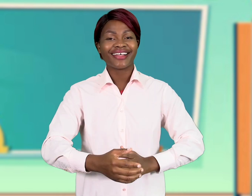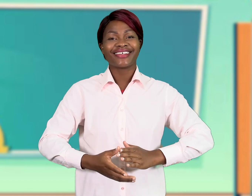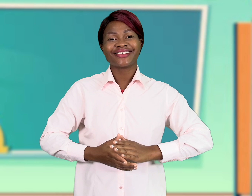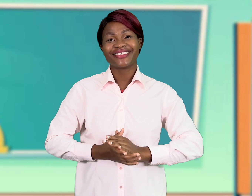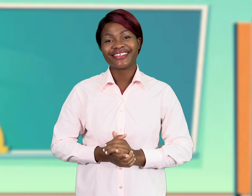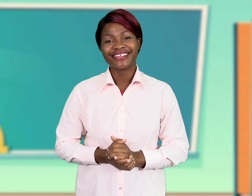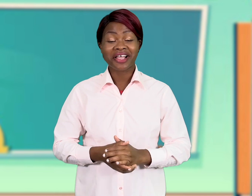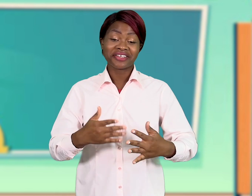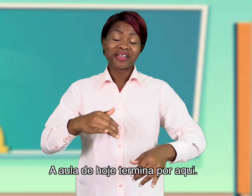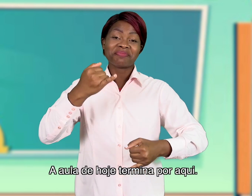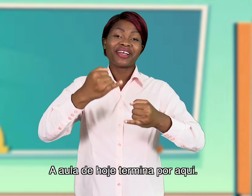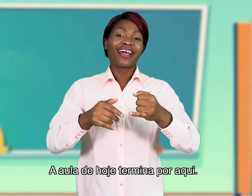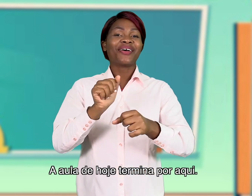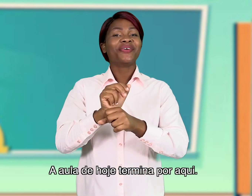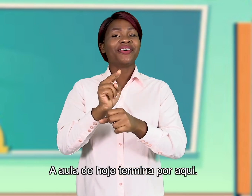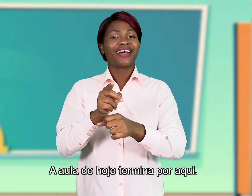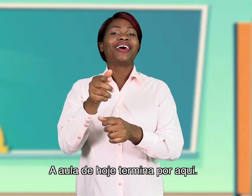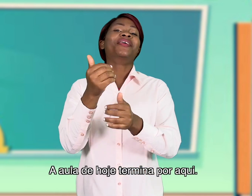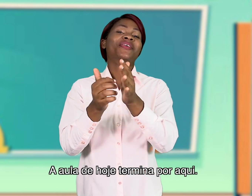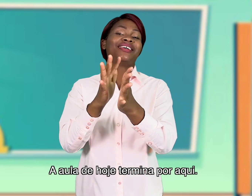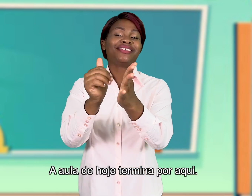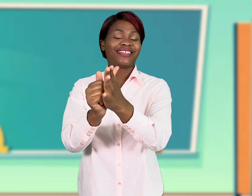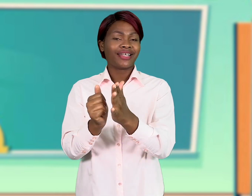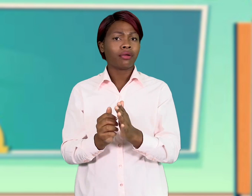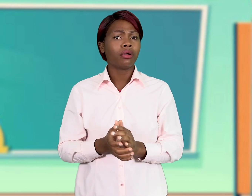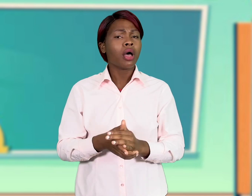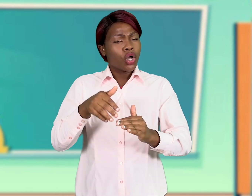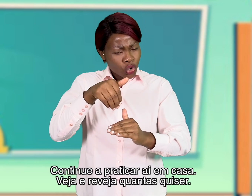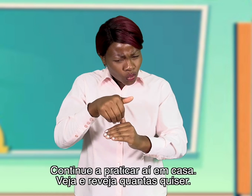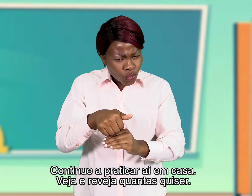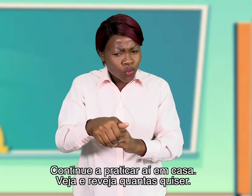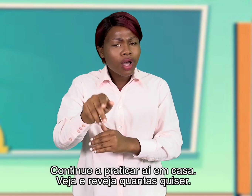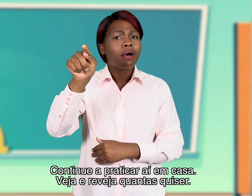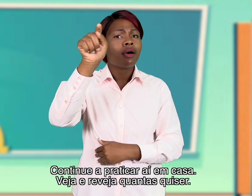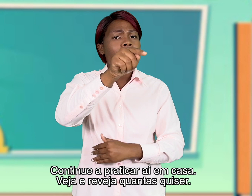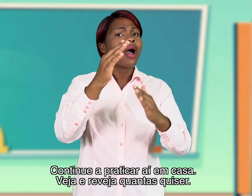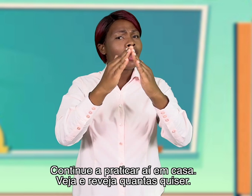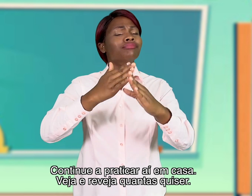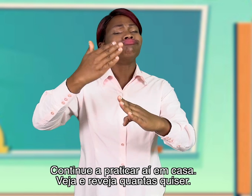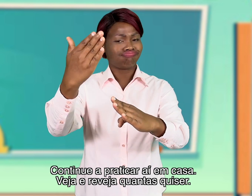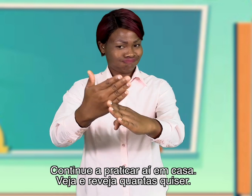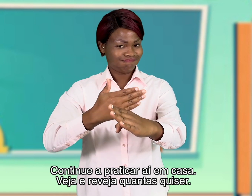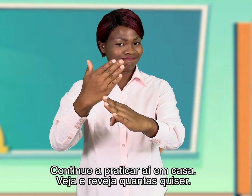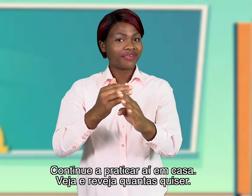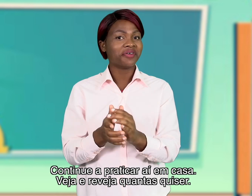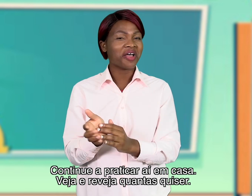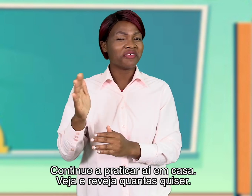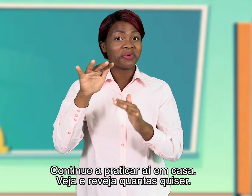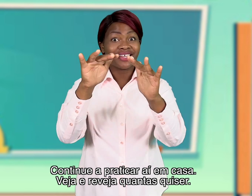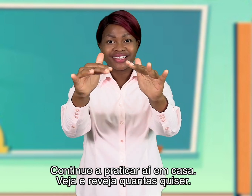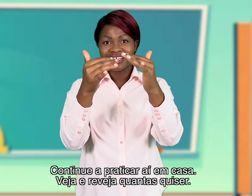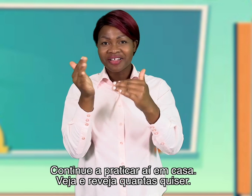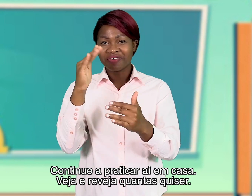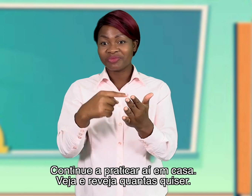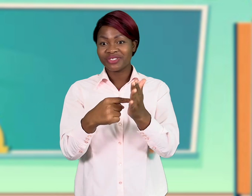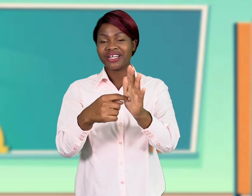Esperto. A aula de hoje termina por aqui. Continue a praticar aí em casa. Veja e reveja